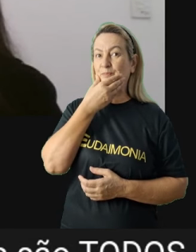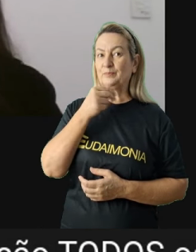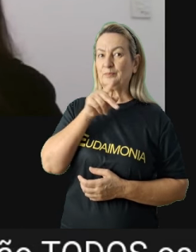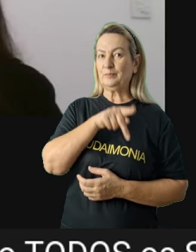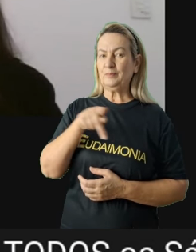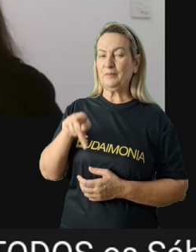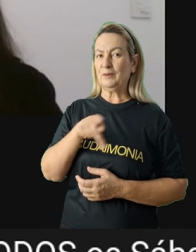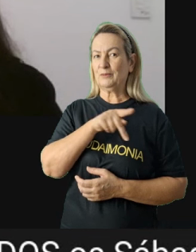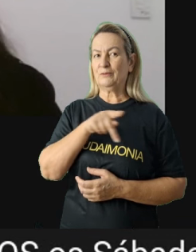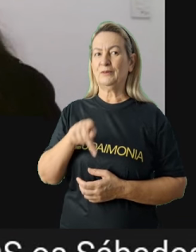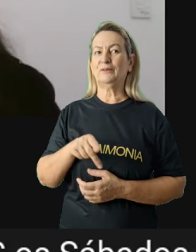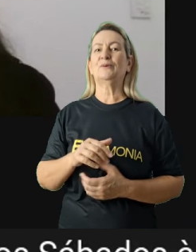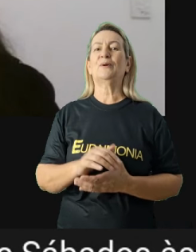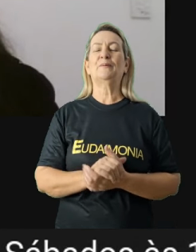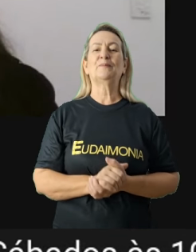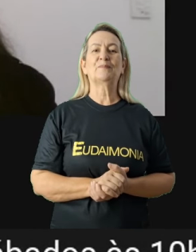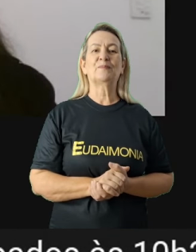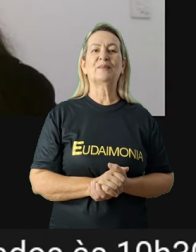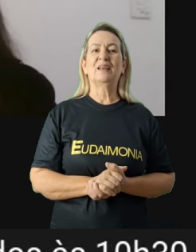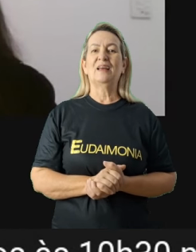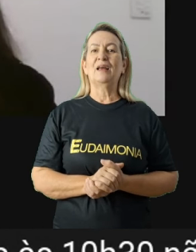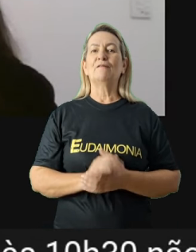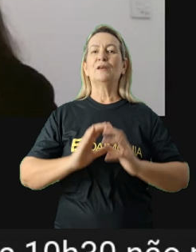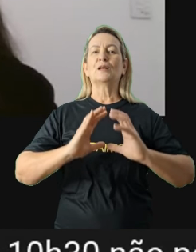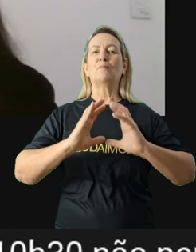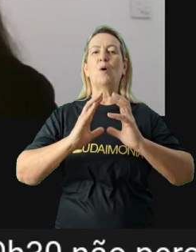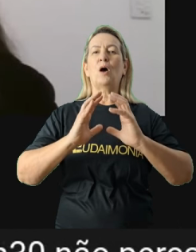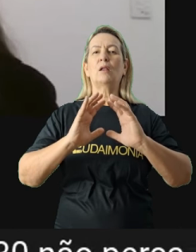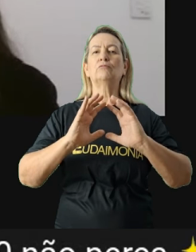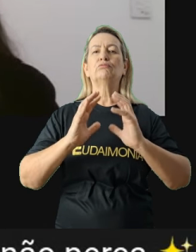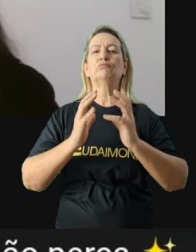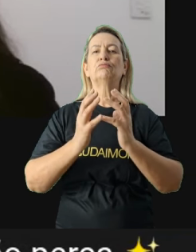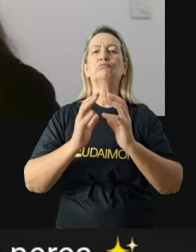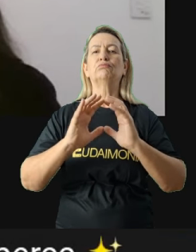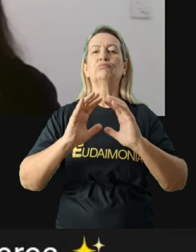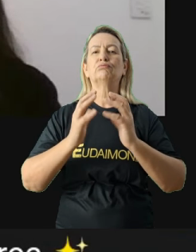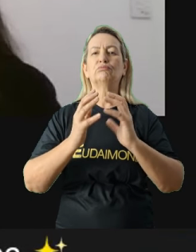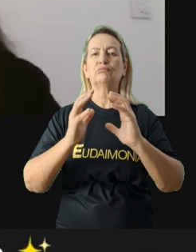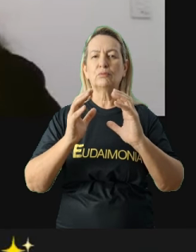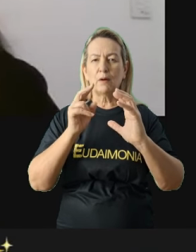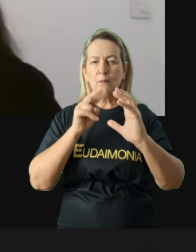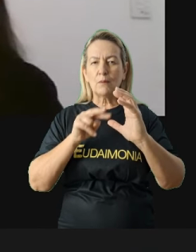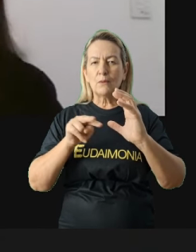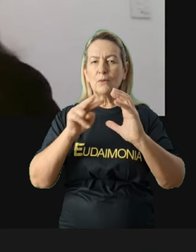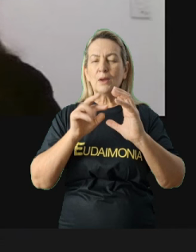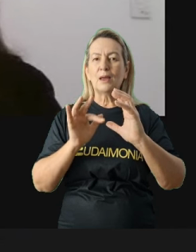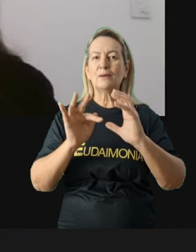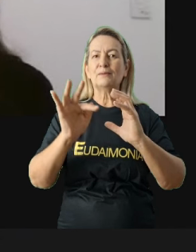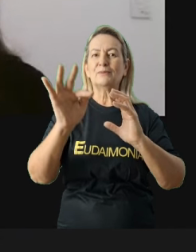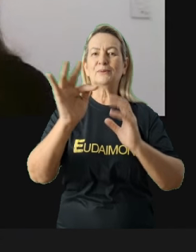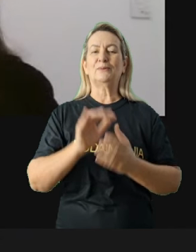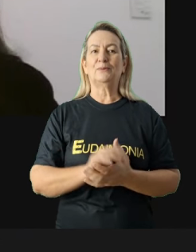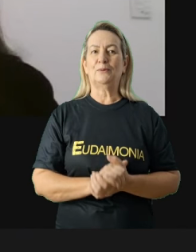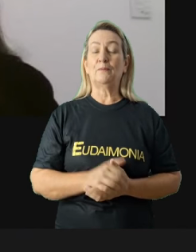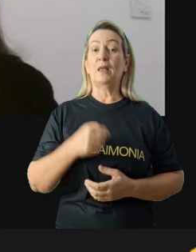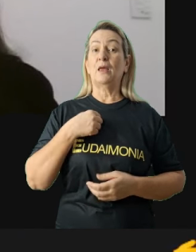que vai ser daqui para frente? Vamos começar com o Ipirangi, a gente segue a escadinha ali. Ipirangi, liga a bola de cristal aí, como é que vai ser?